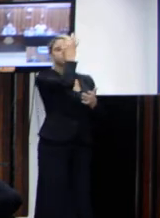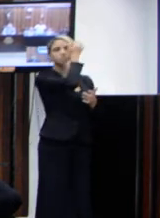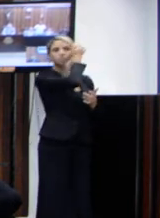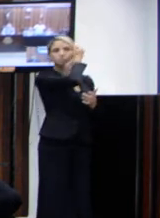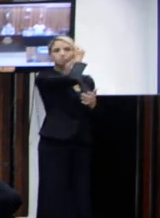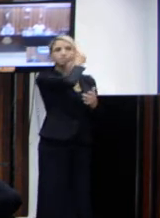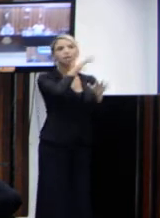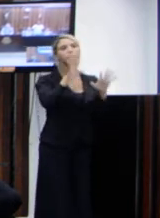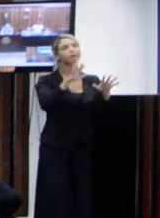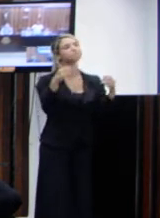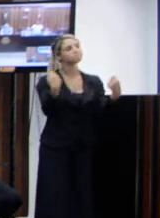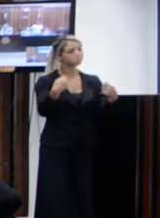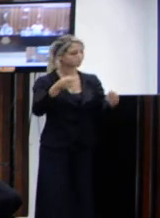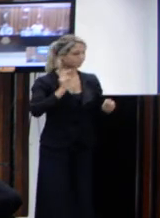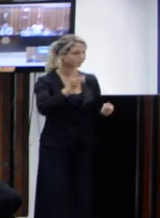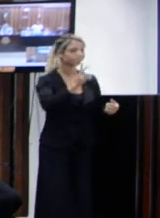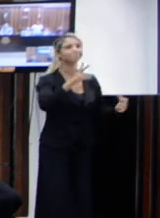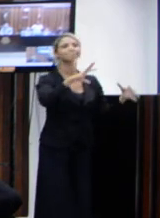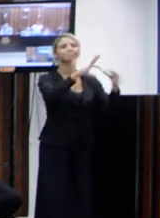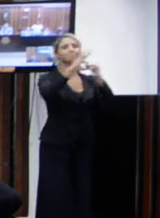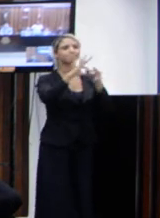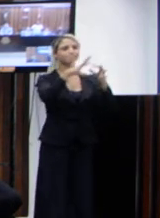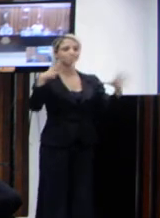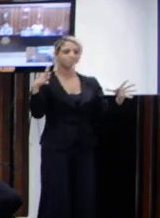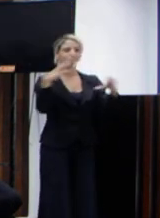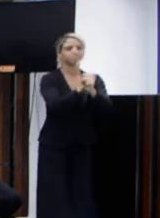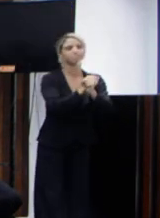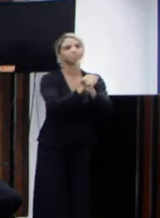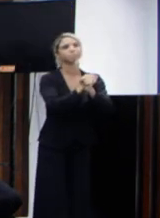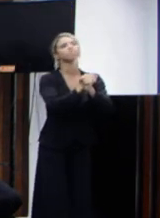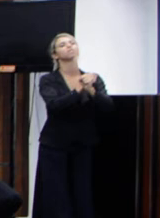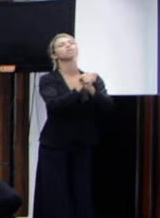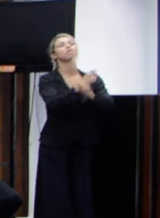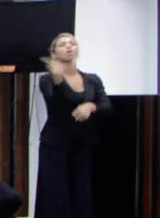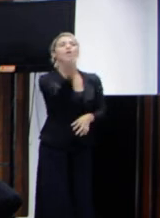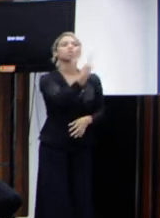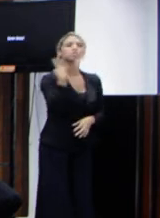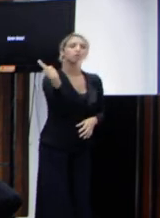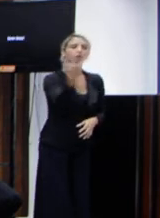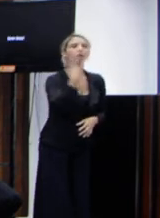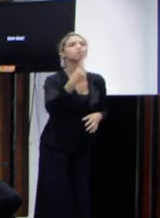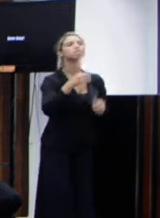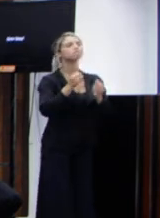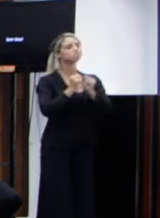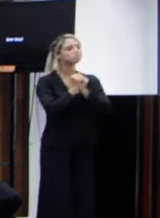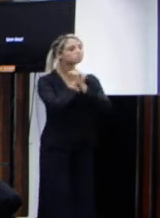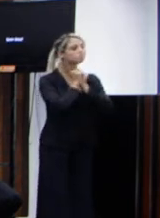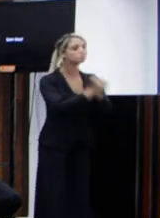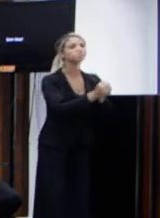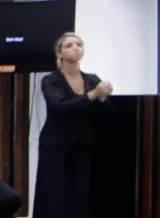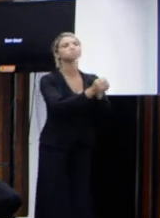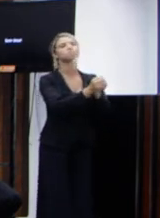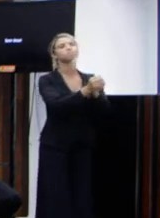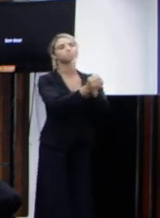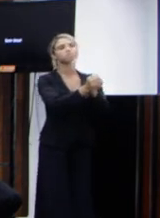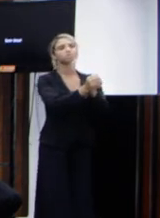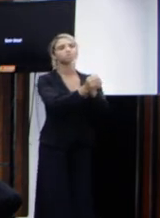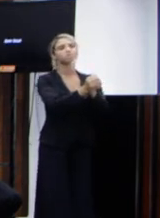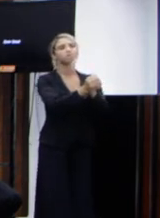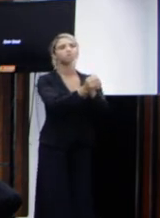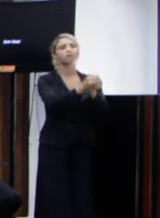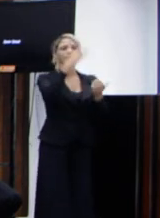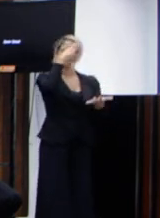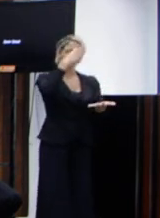a gente tem que se completar. A gente trabalhando junto em prol de uma cidade, sei dos seus interesses,